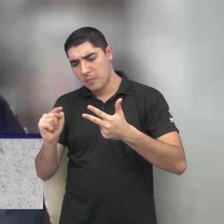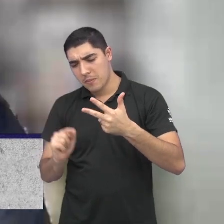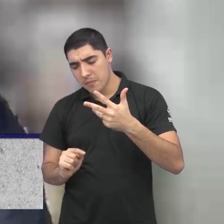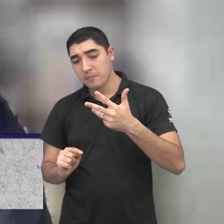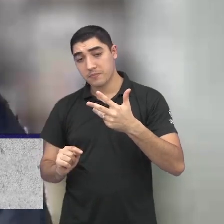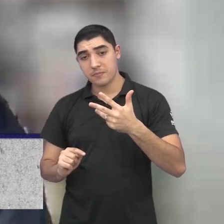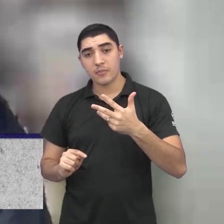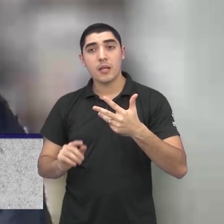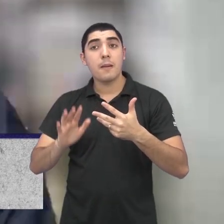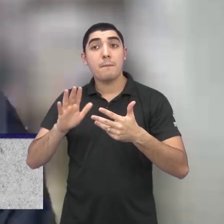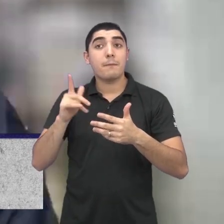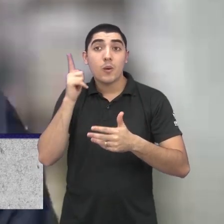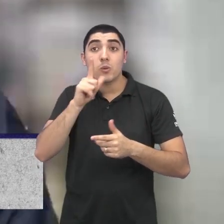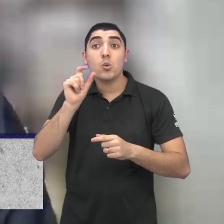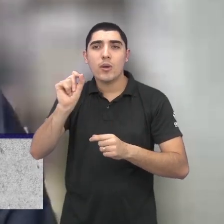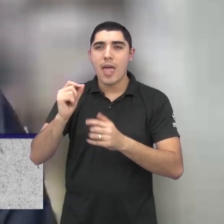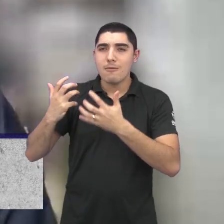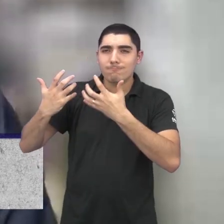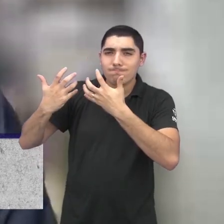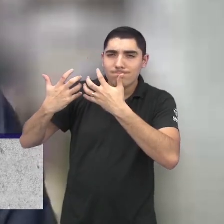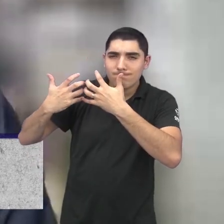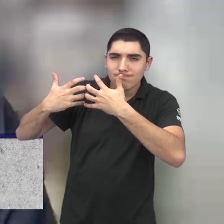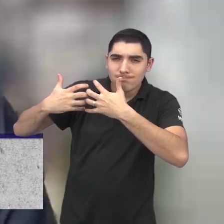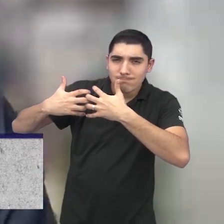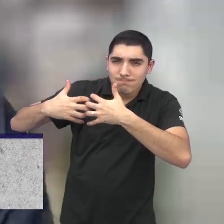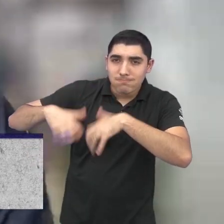quer engrenar, né,